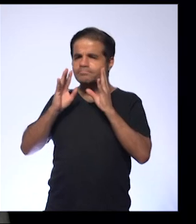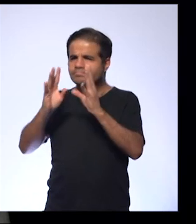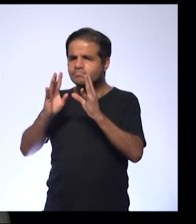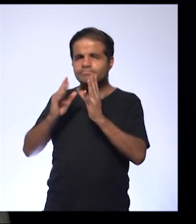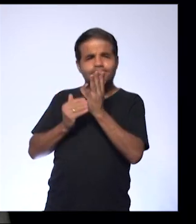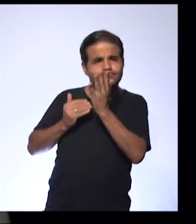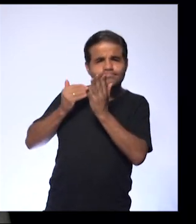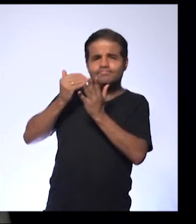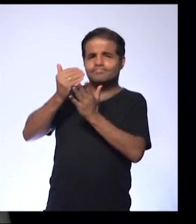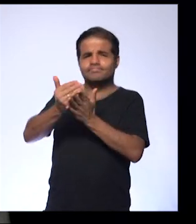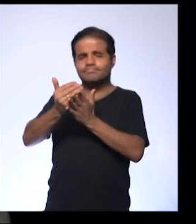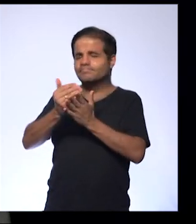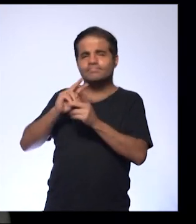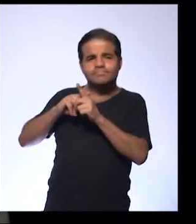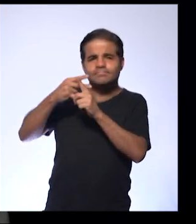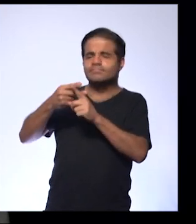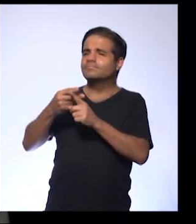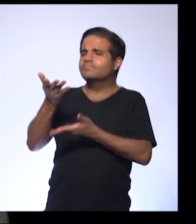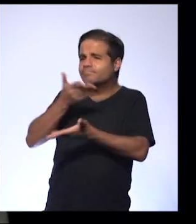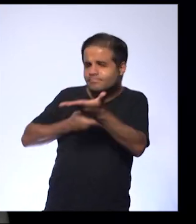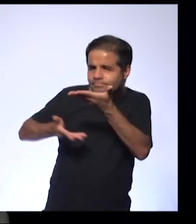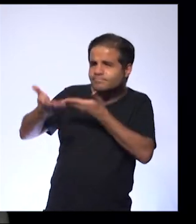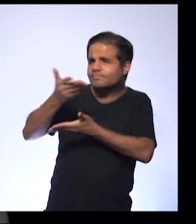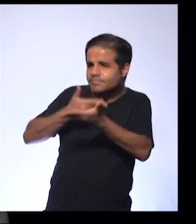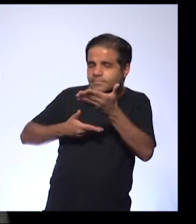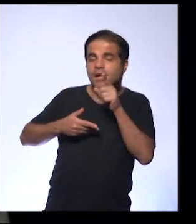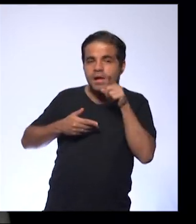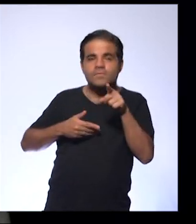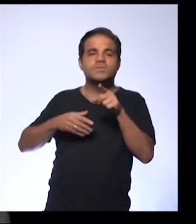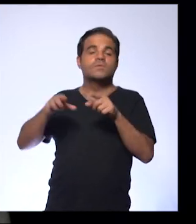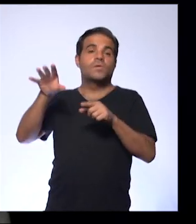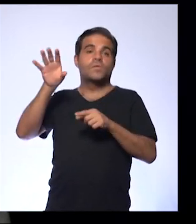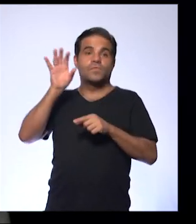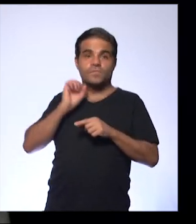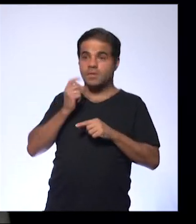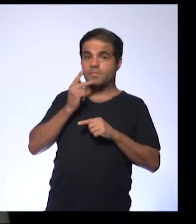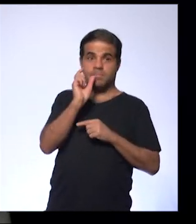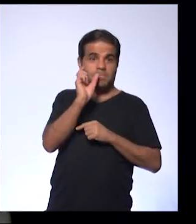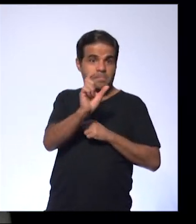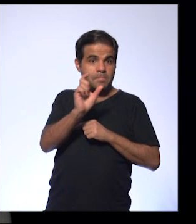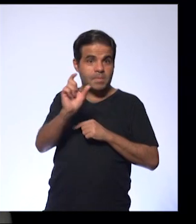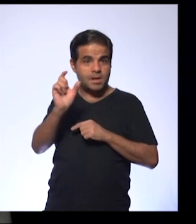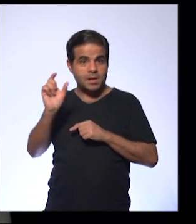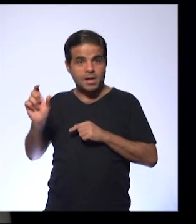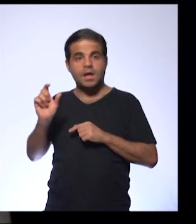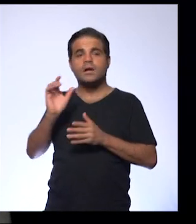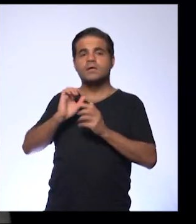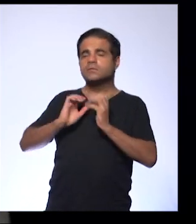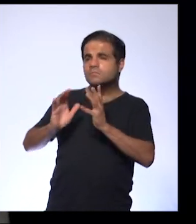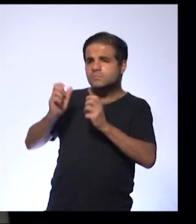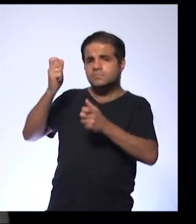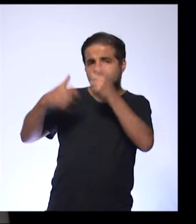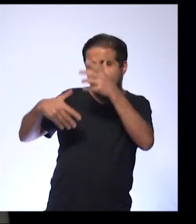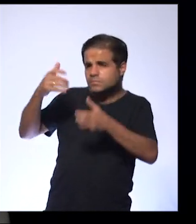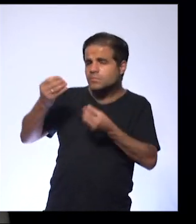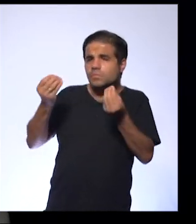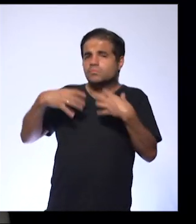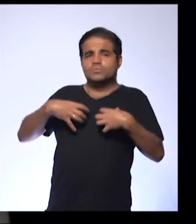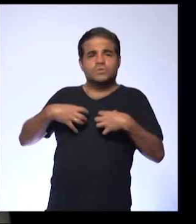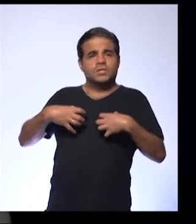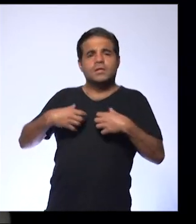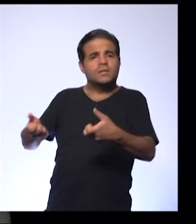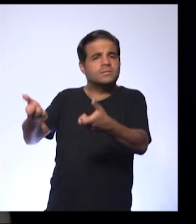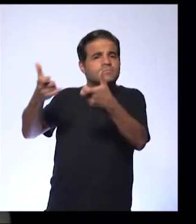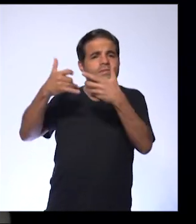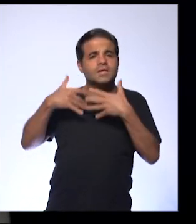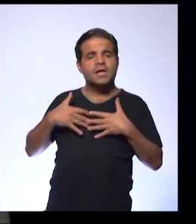atenção plenamente na interação. Porque aí você vai ouvir as palavras, como a pessoa diz essas palavras, mas